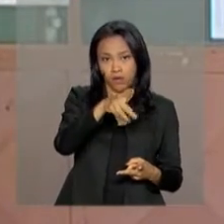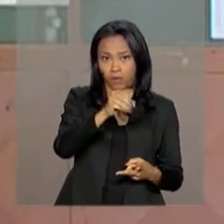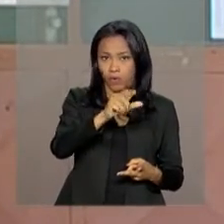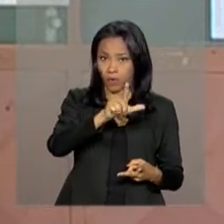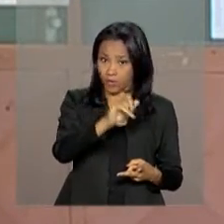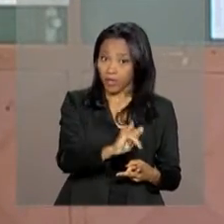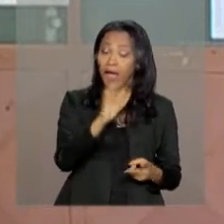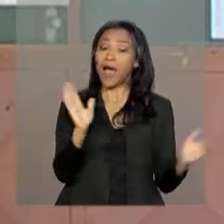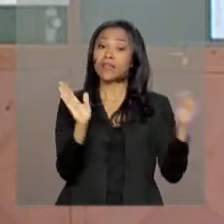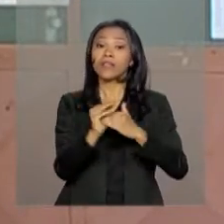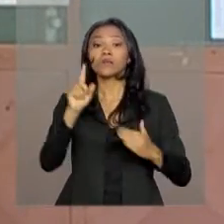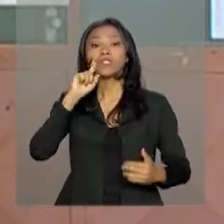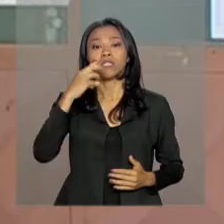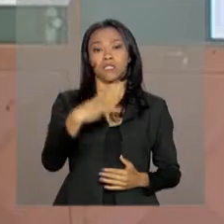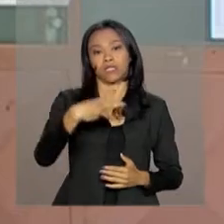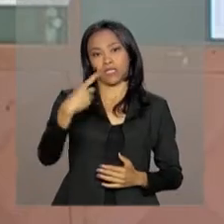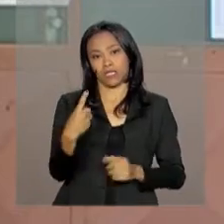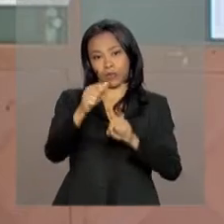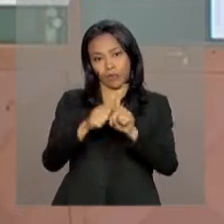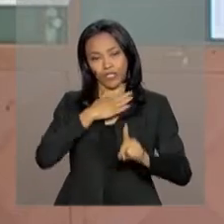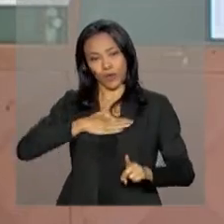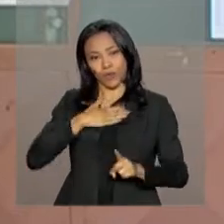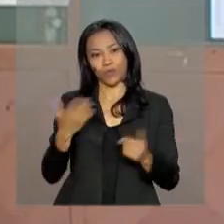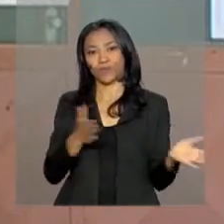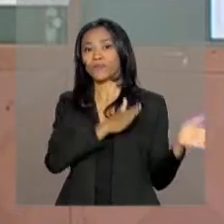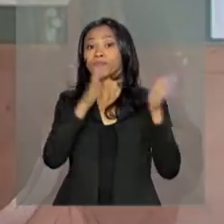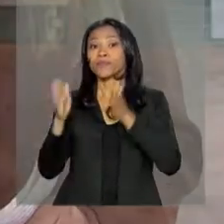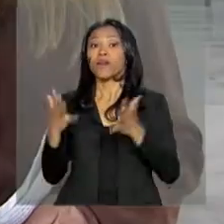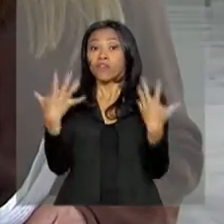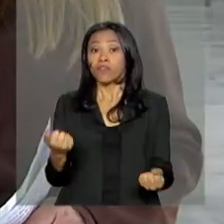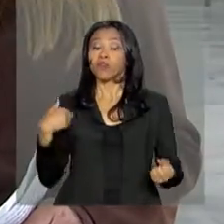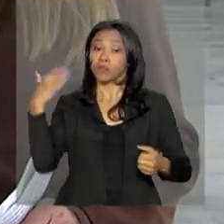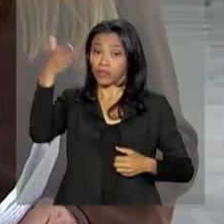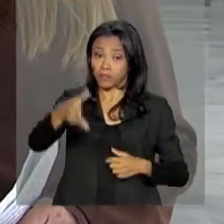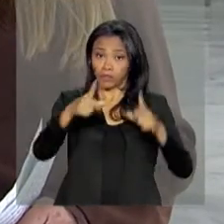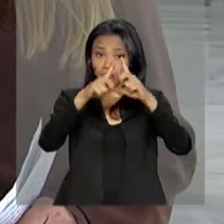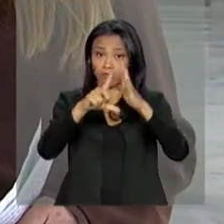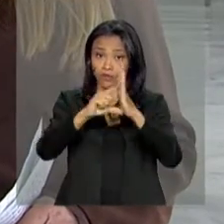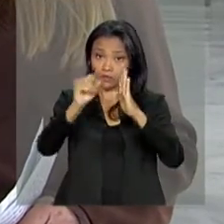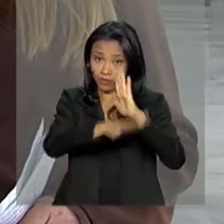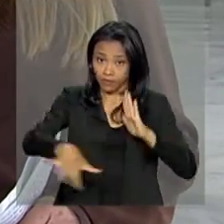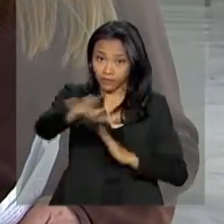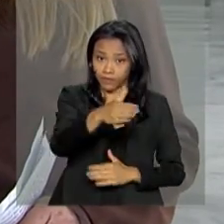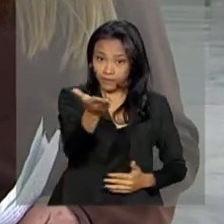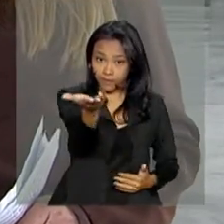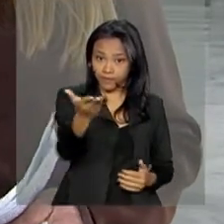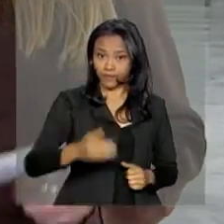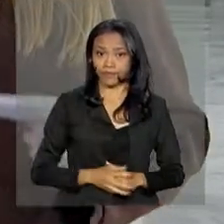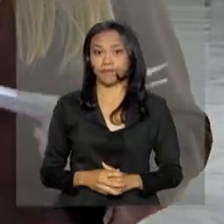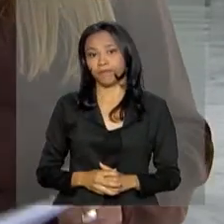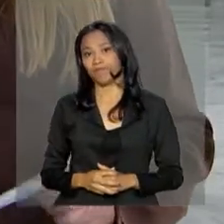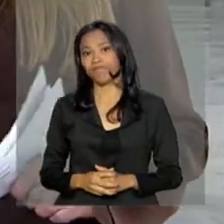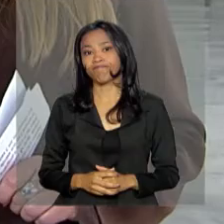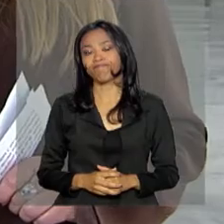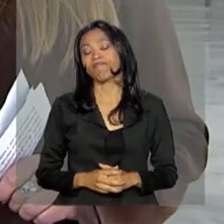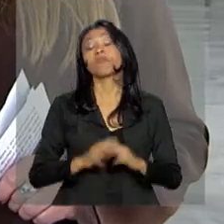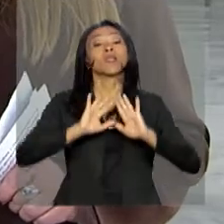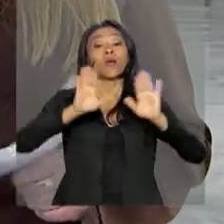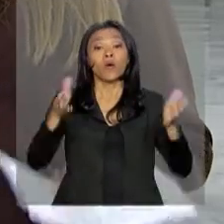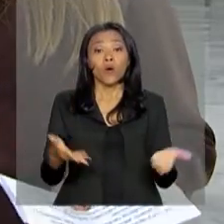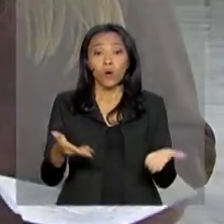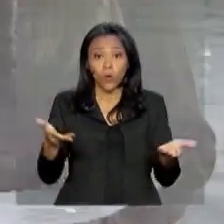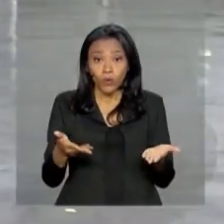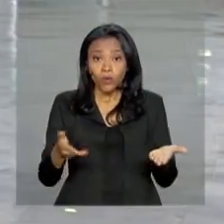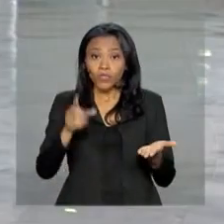agosto vamos agora o palácio do planalto com a repórter cleide lopes saiu hoje o